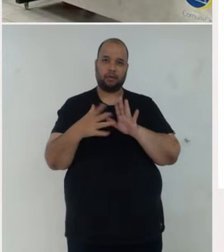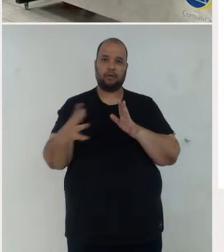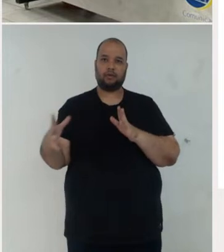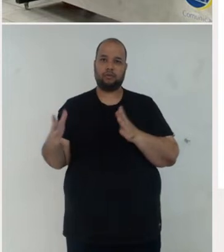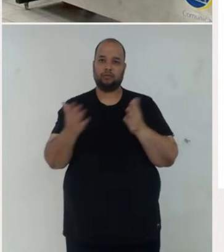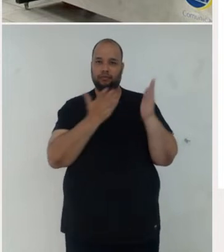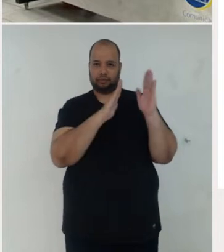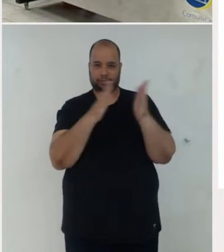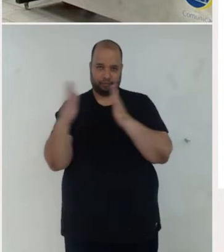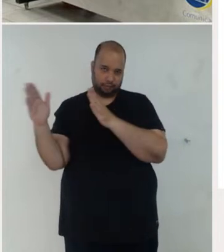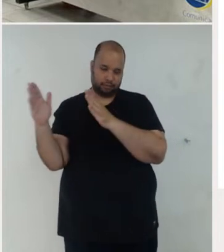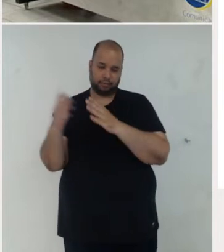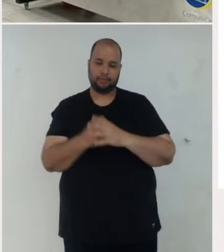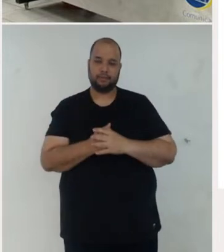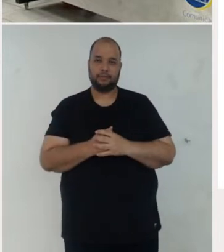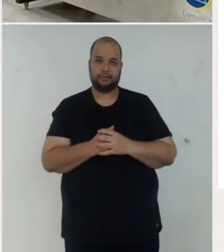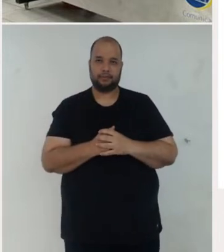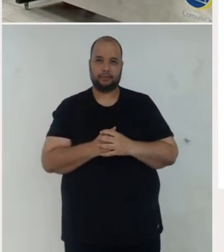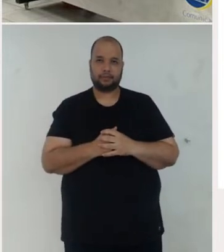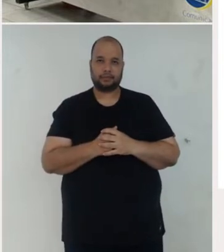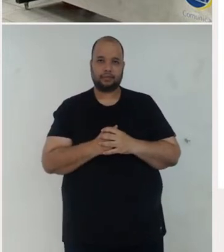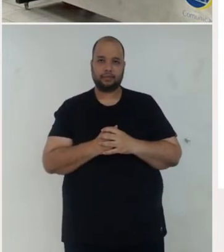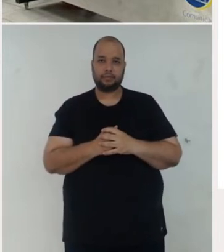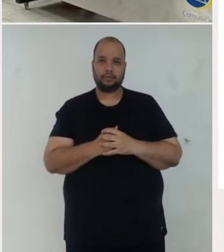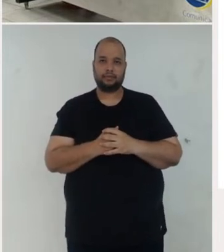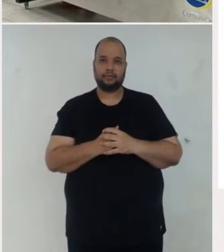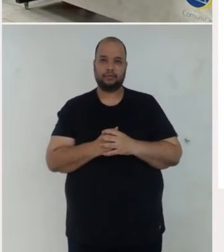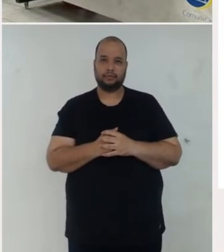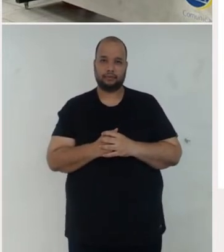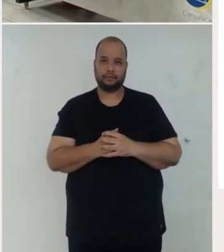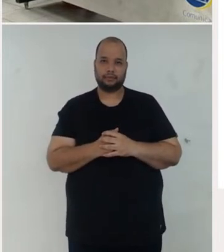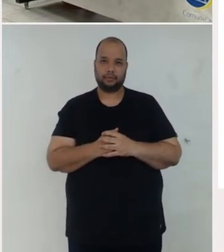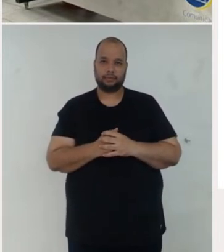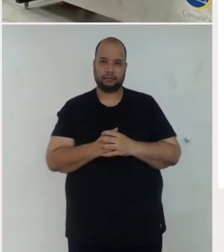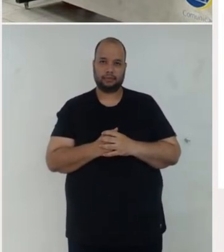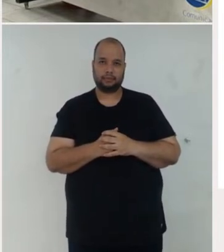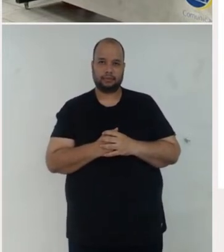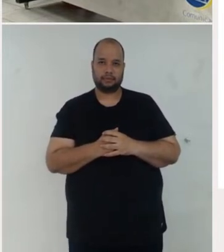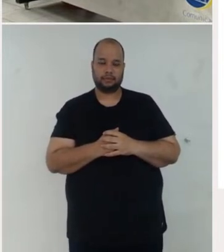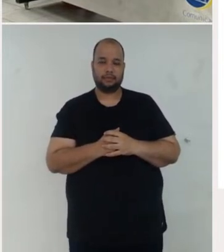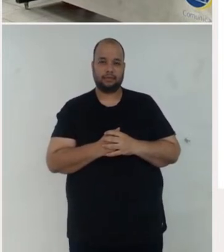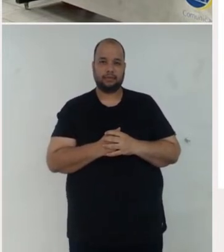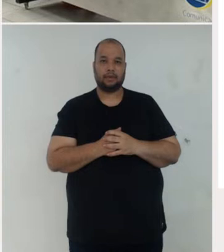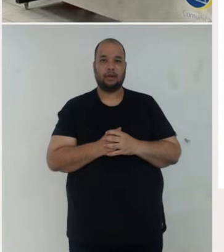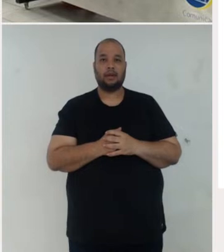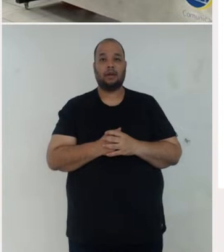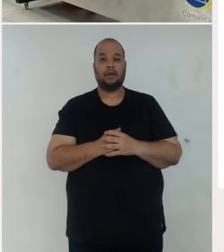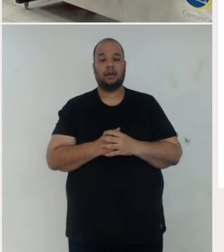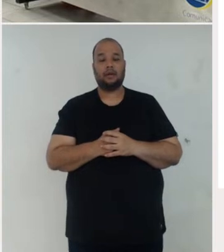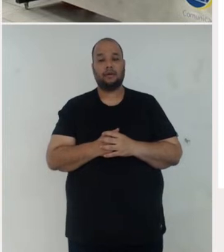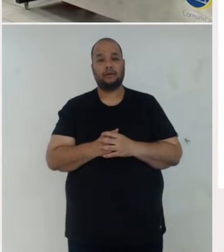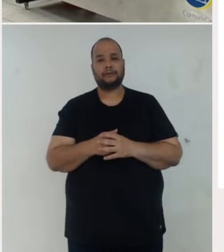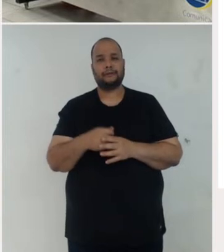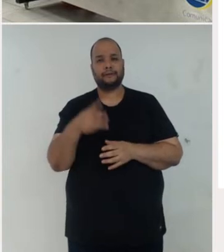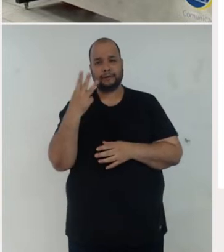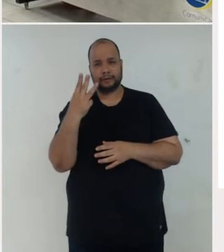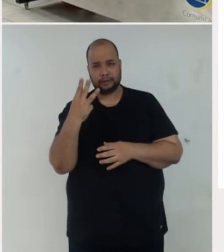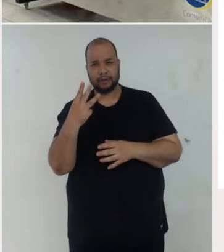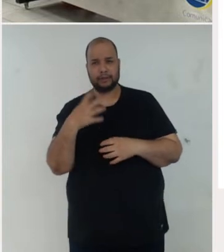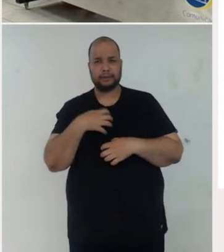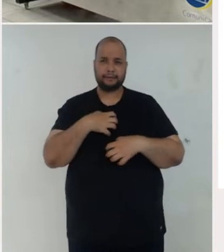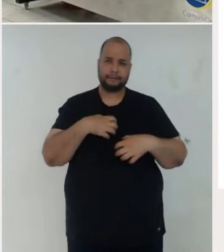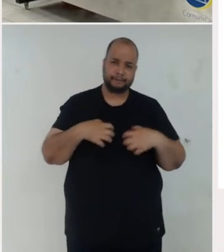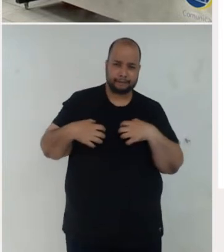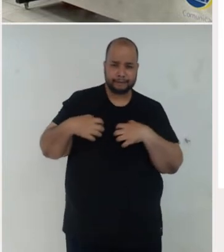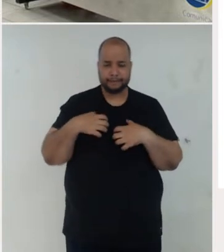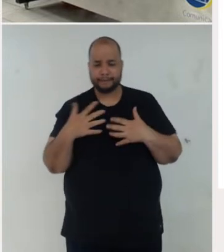coleção. E elas ficaram um pouco relutantes no início, mas depois elas acreditaram que a gente ia